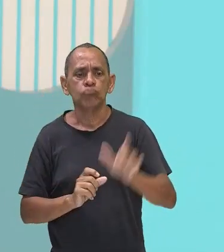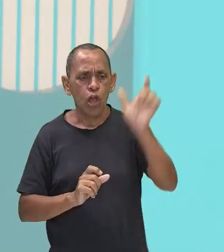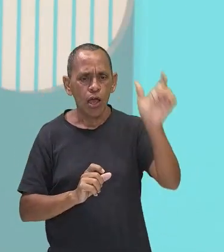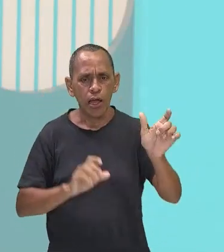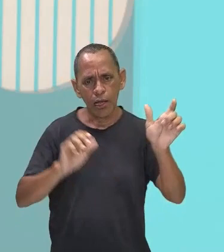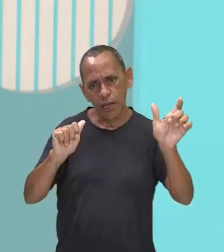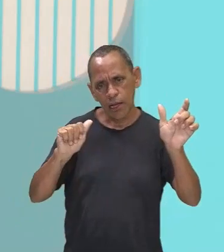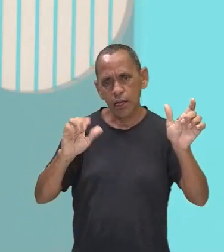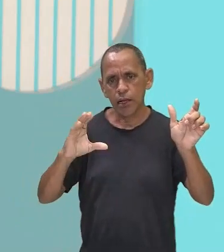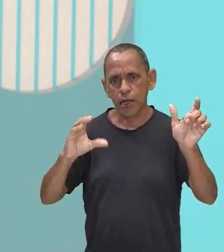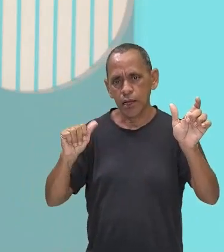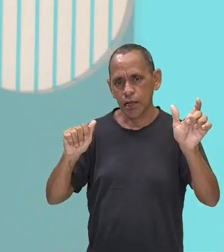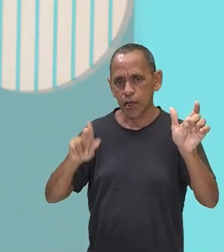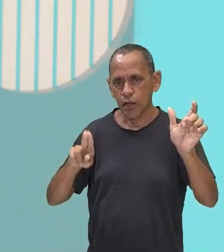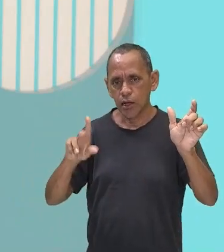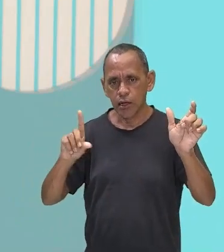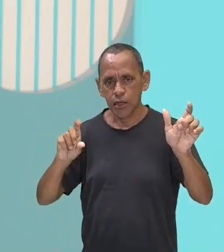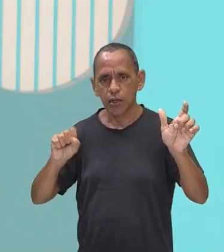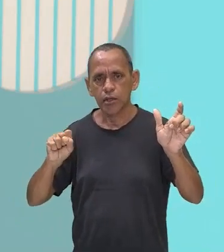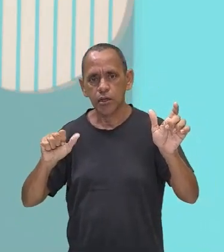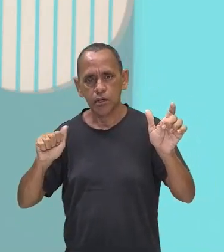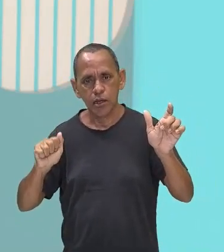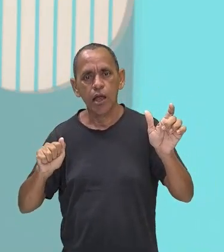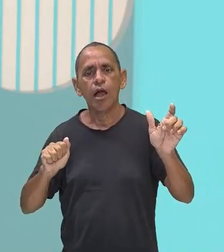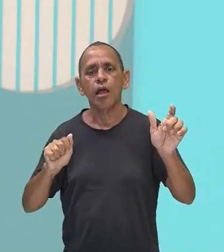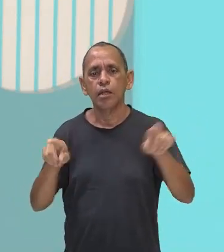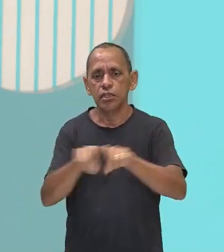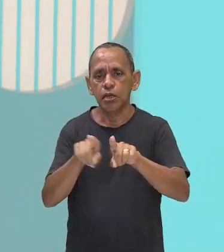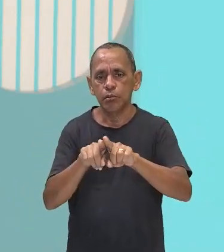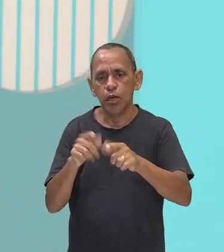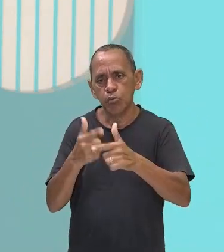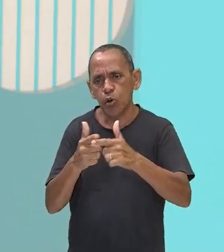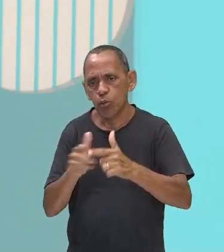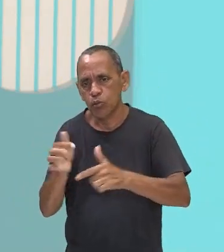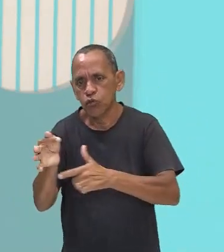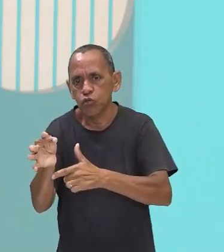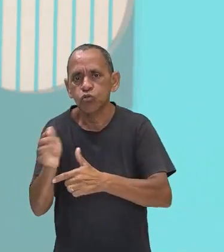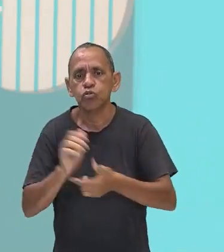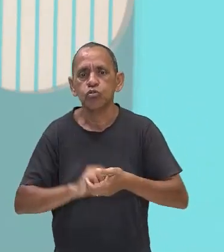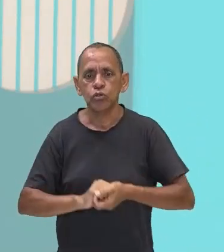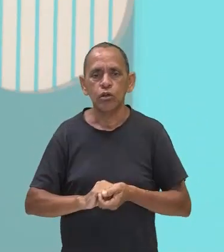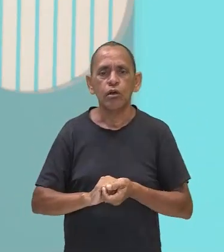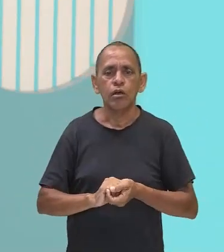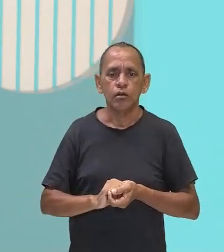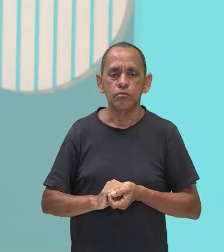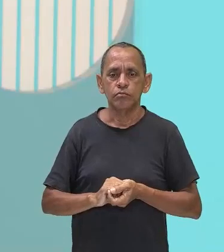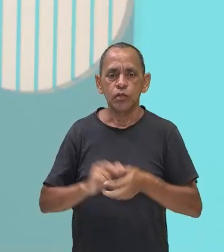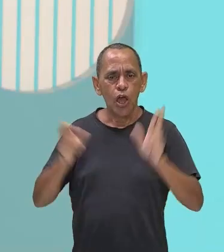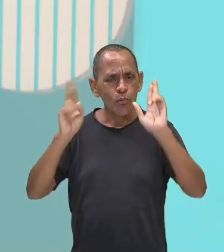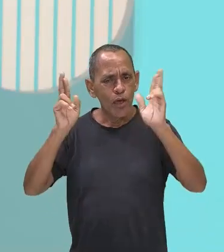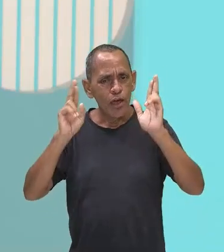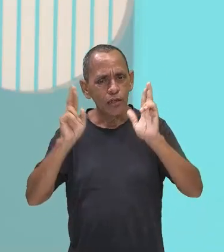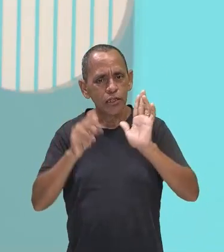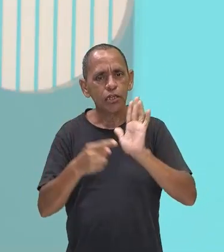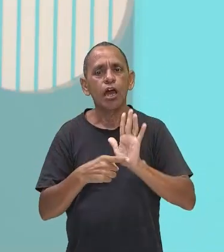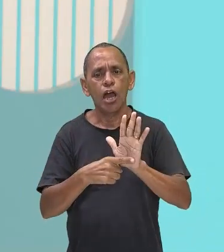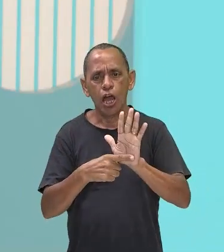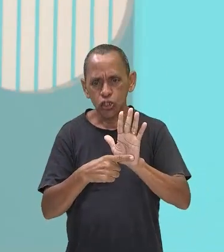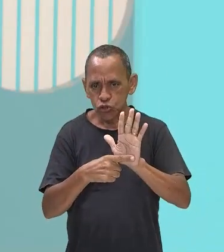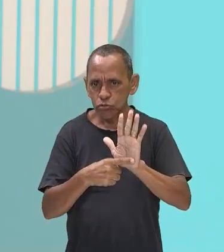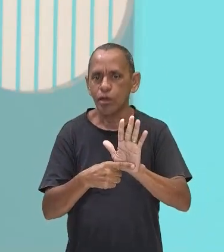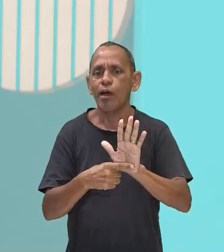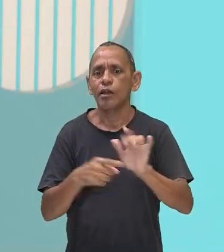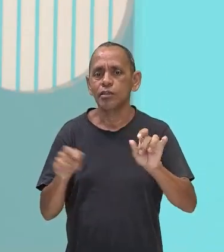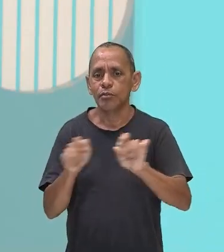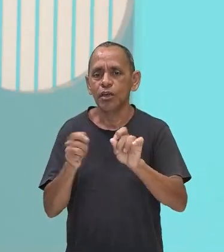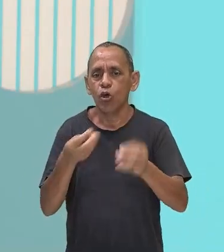espero que eu tenha ajudado aí a você, né, a pensar como construir um parágrafo, porque eu sei que na hora eu fico, pelo menos eu ficava, hoje não. Meu Deus, o que eu